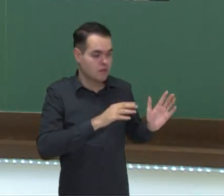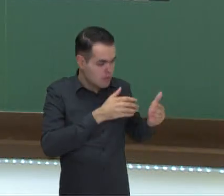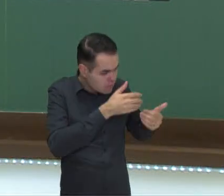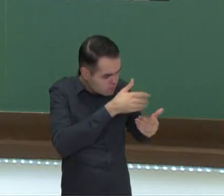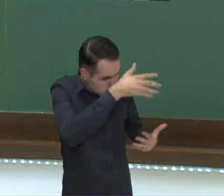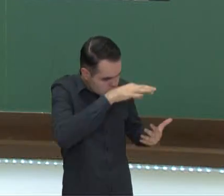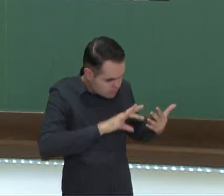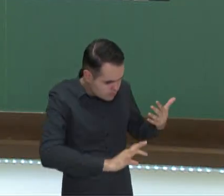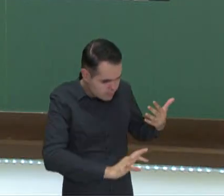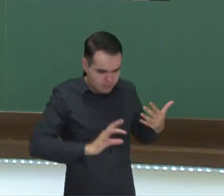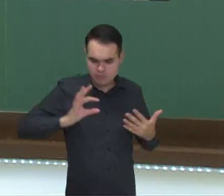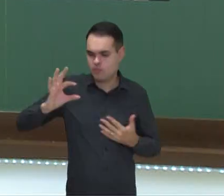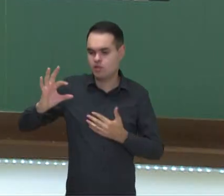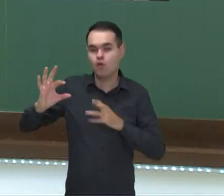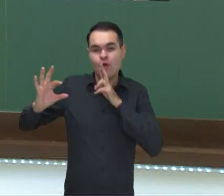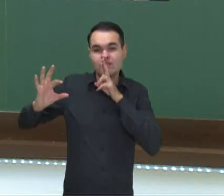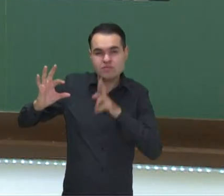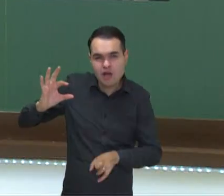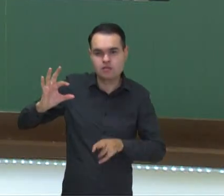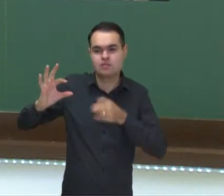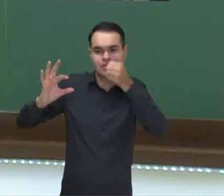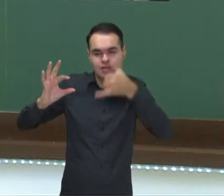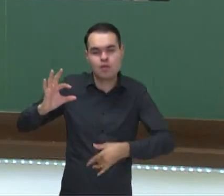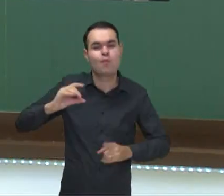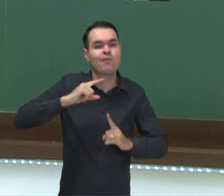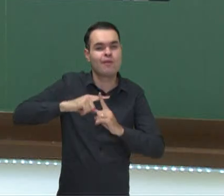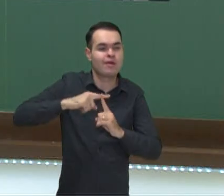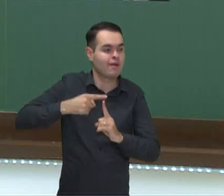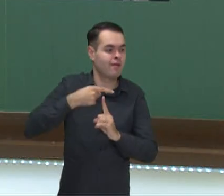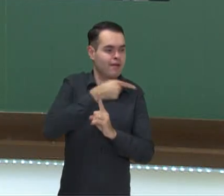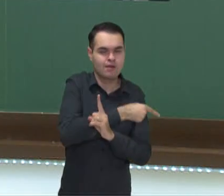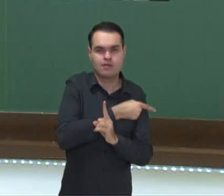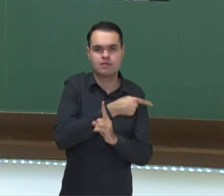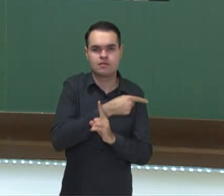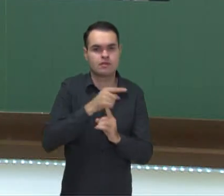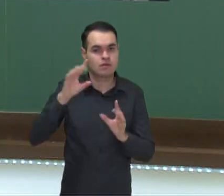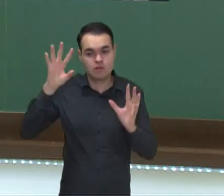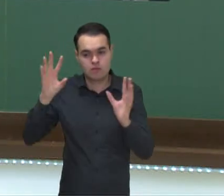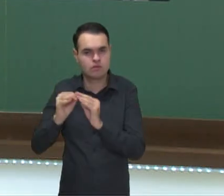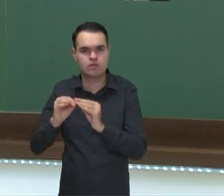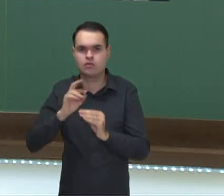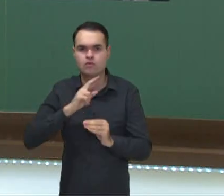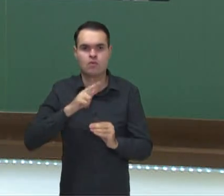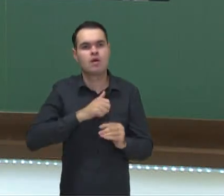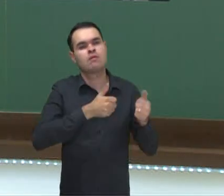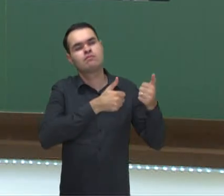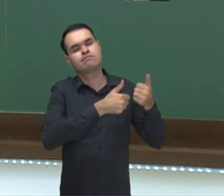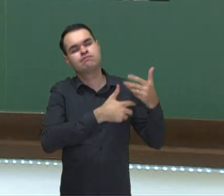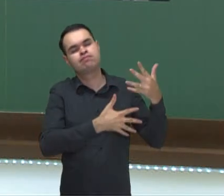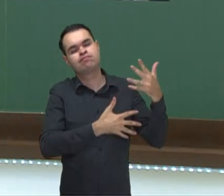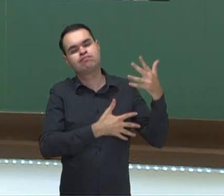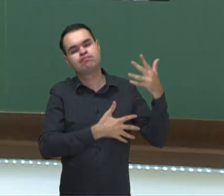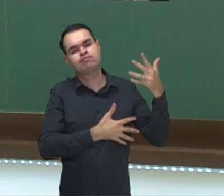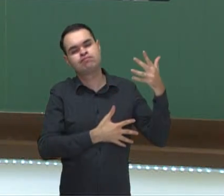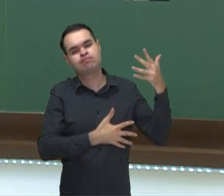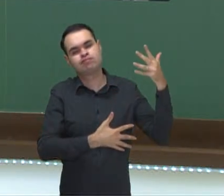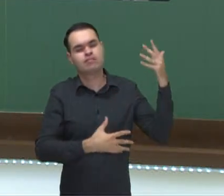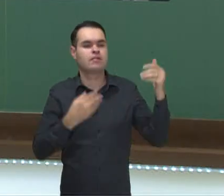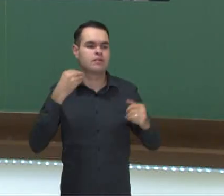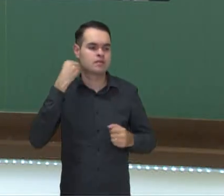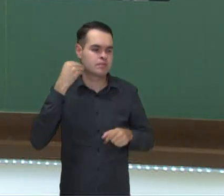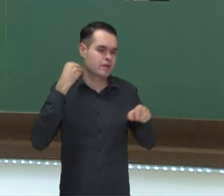resultado, a explicação, o motivo, as conclusões, e não a fala, nem cada experimento